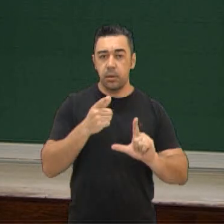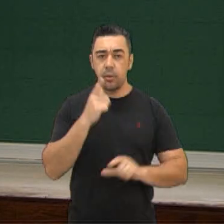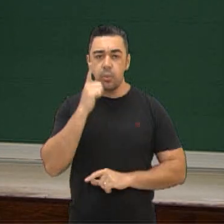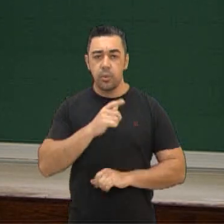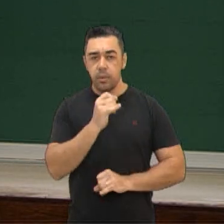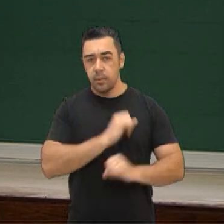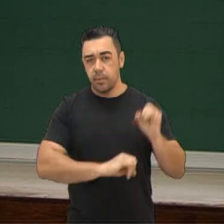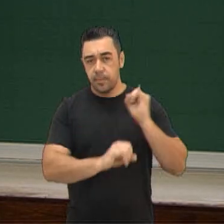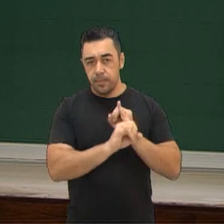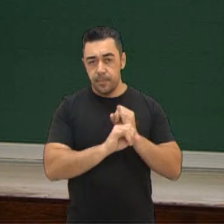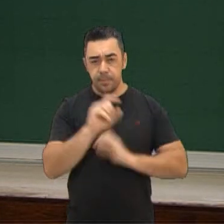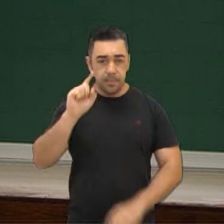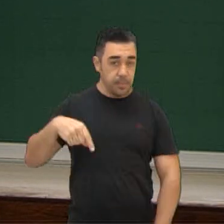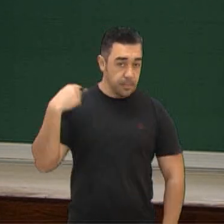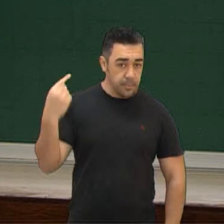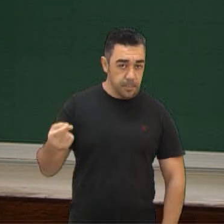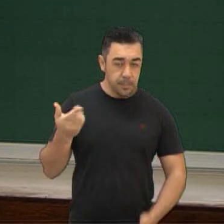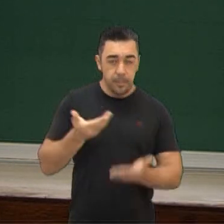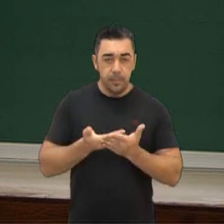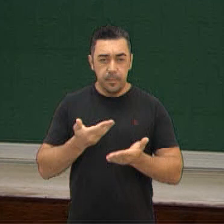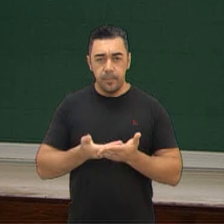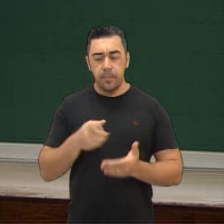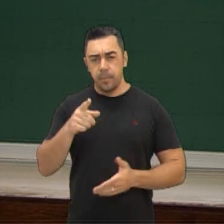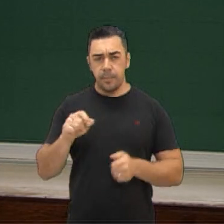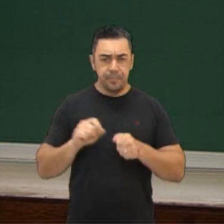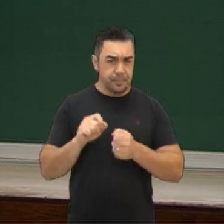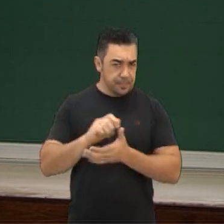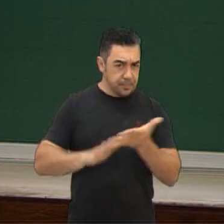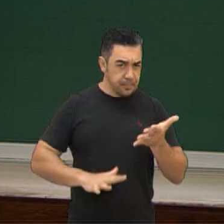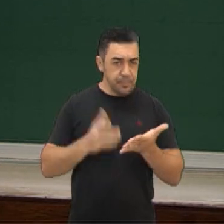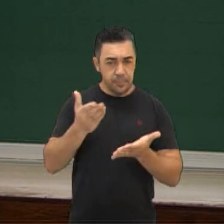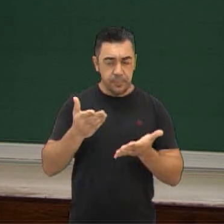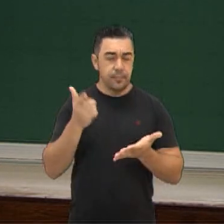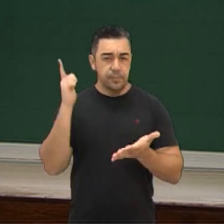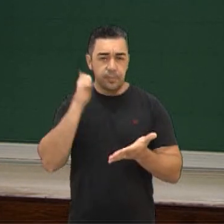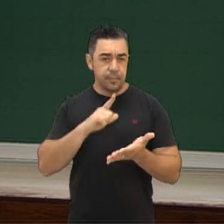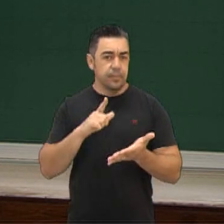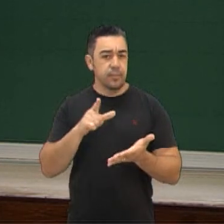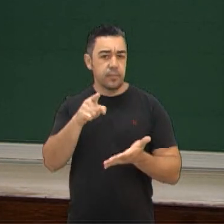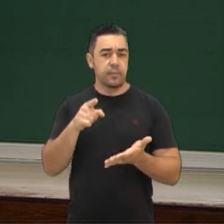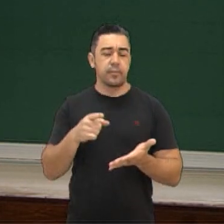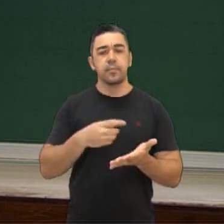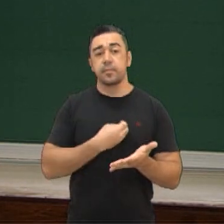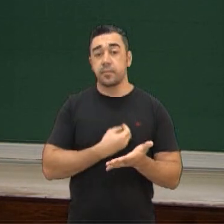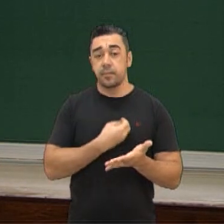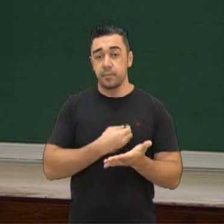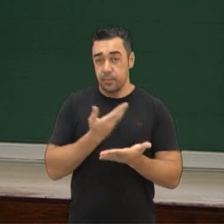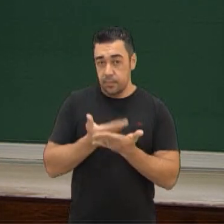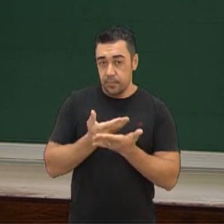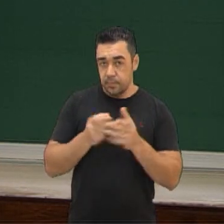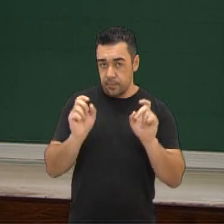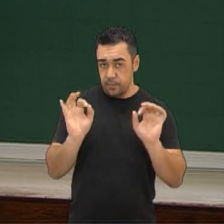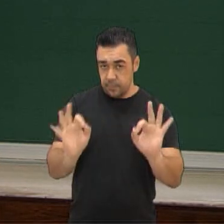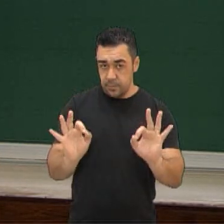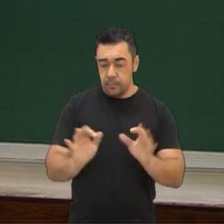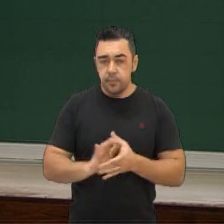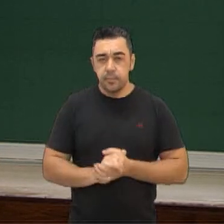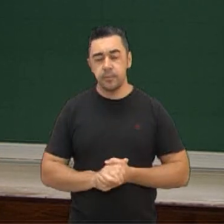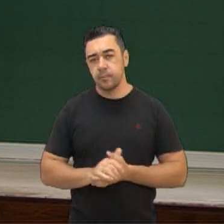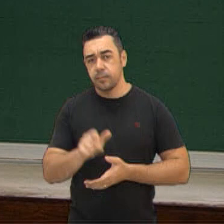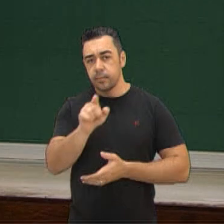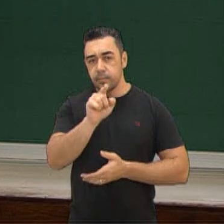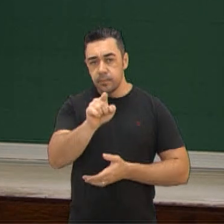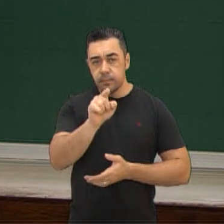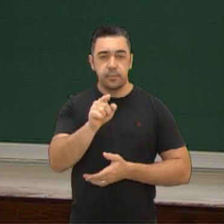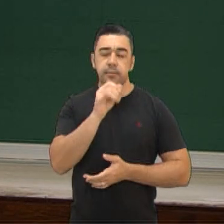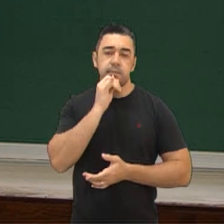internet. Após a aula, não deixe de realizar essa atividade, pois é ela que garante a sua presença na aula, certo? Já você que